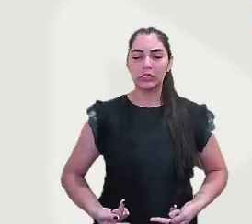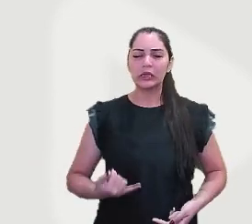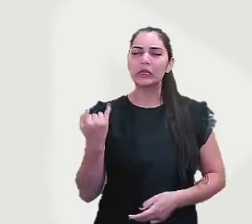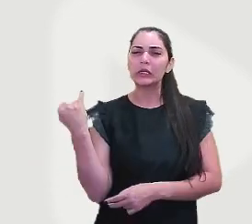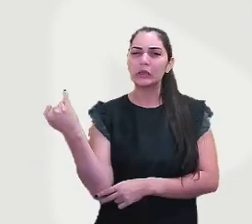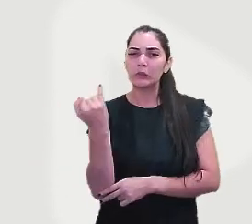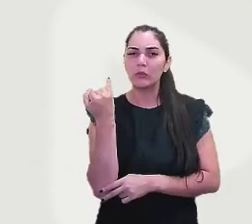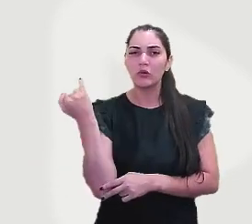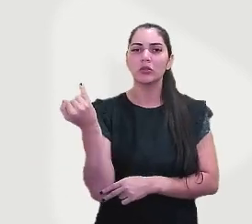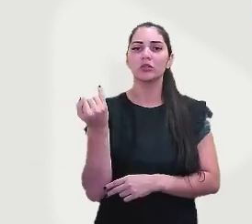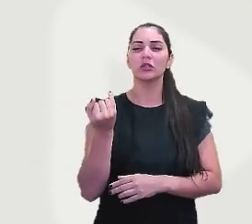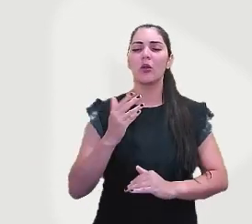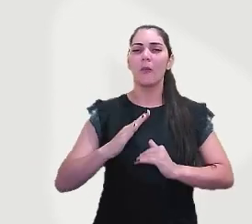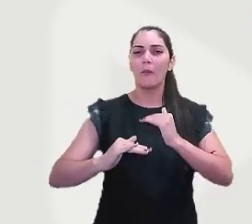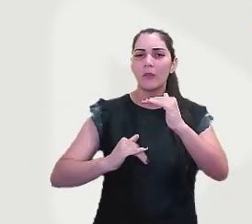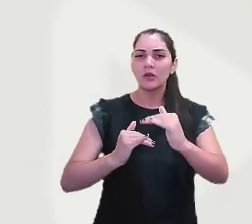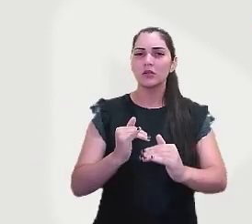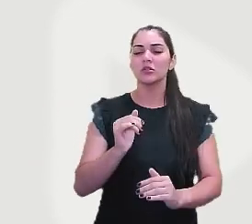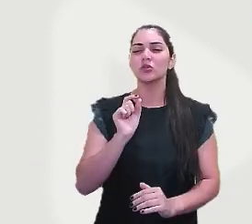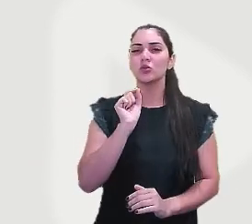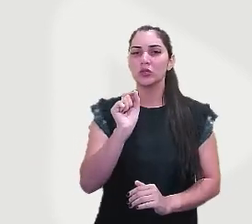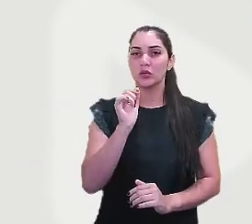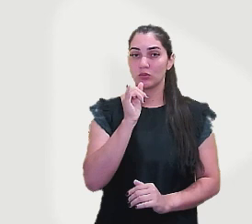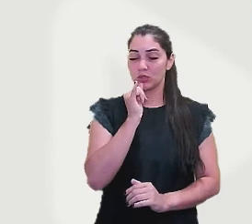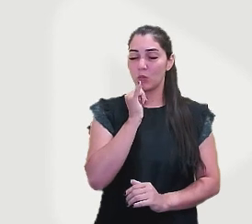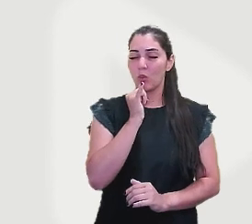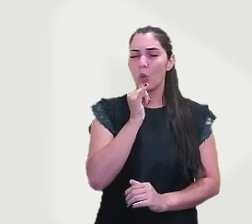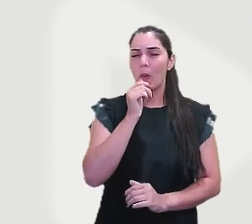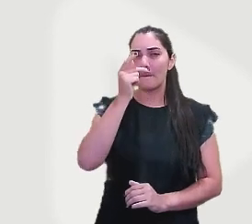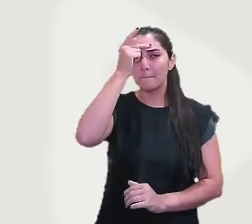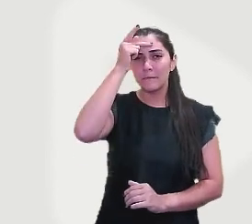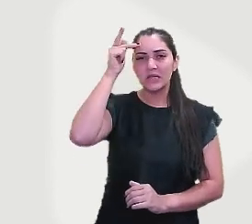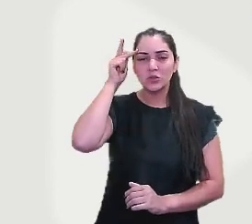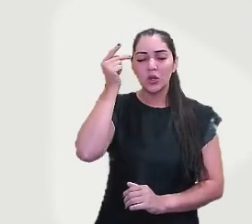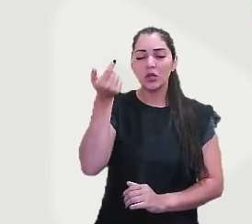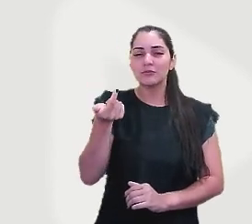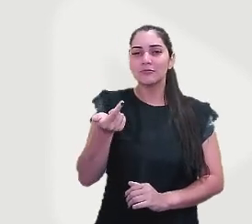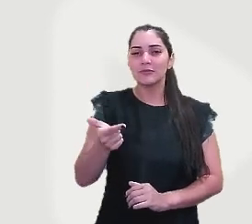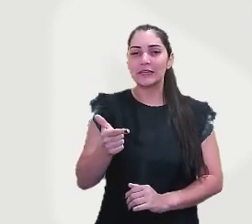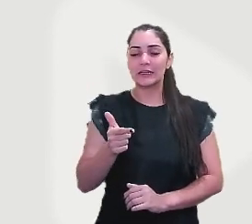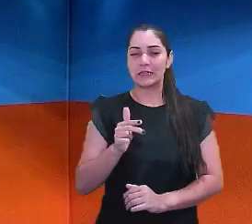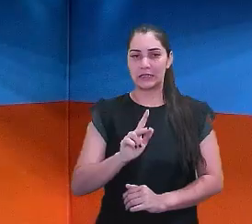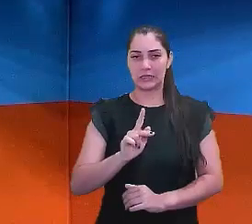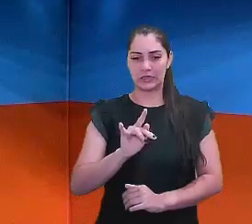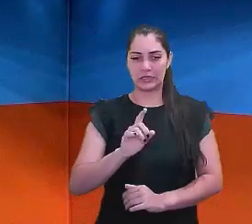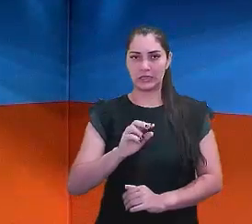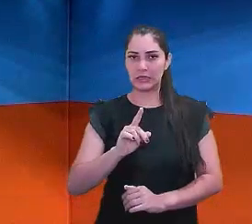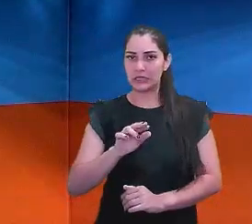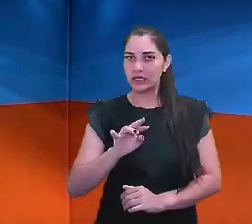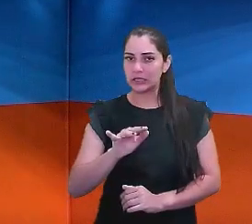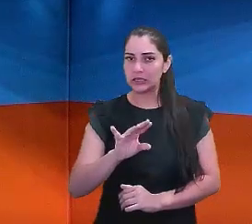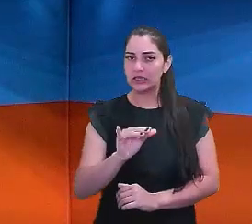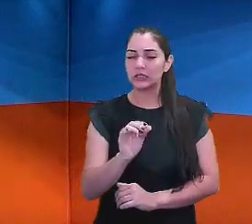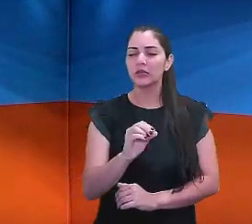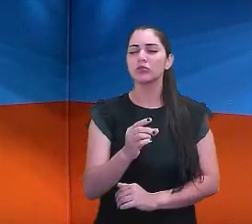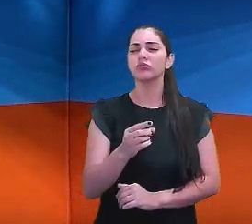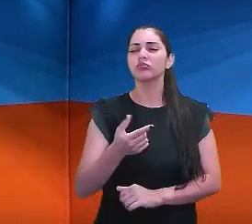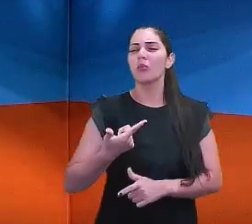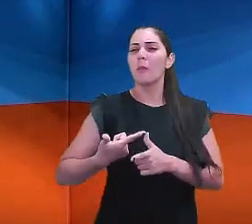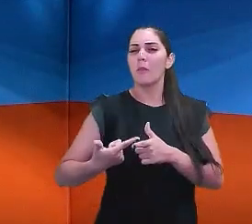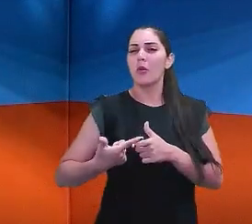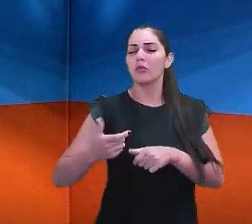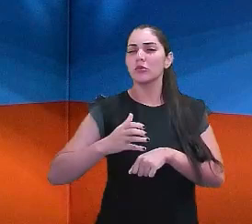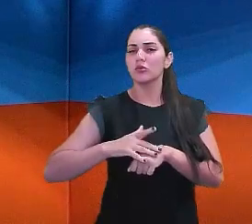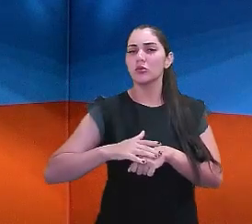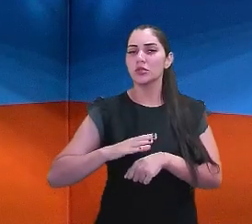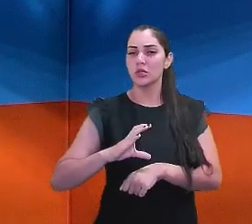processo de... Uma pessoa que está em estado de desidratação, por exemplo, por um problema de saúde causado, por exemplo, pela cólera, o virão